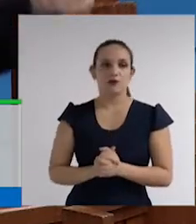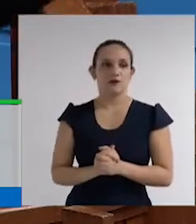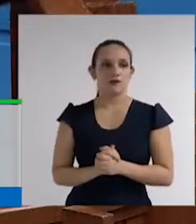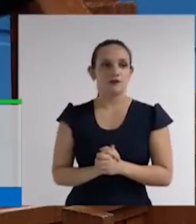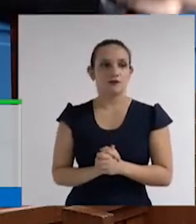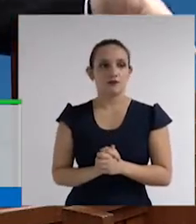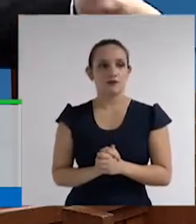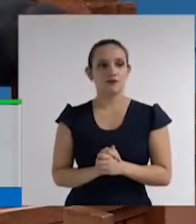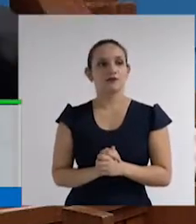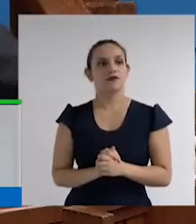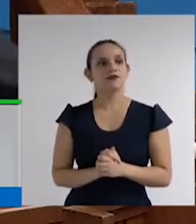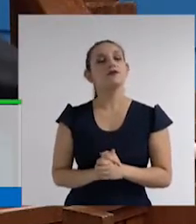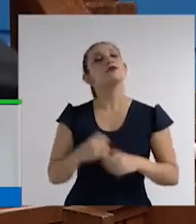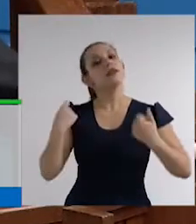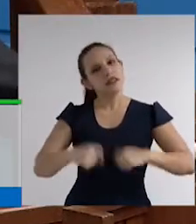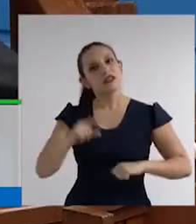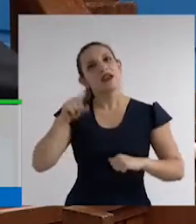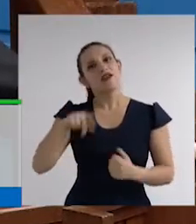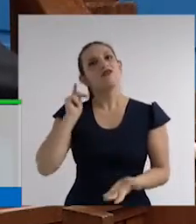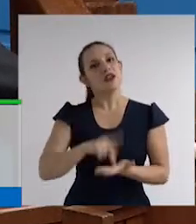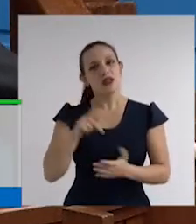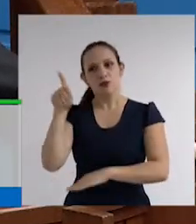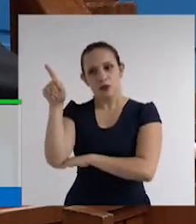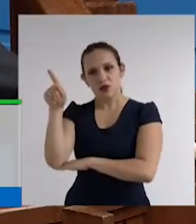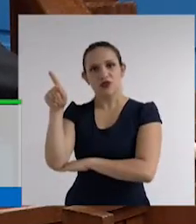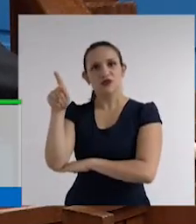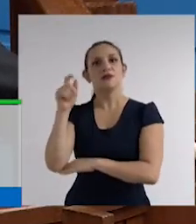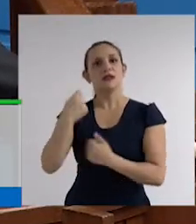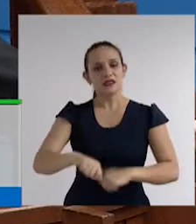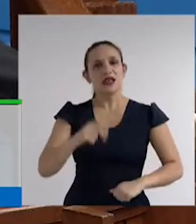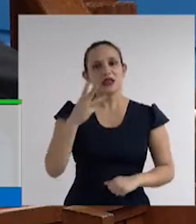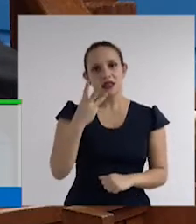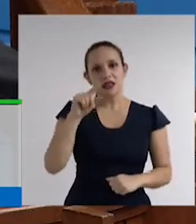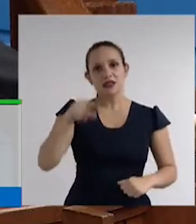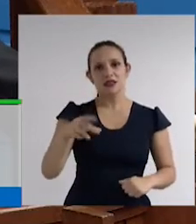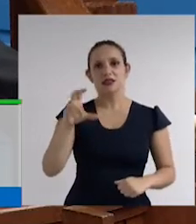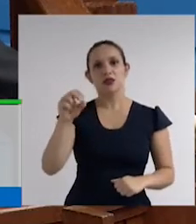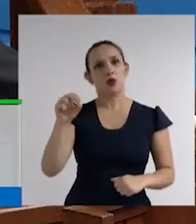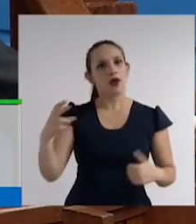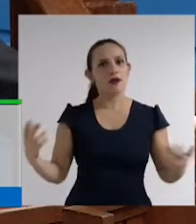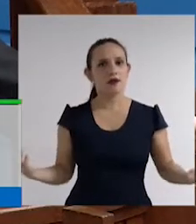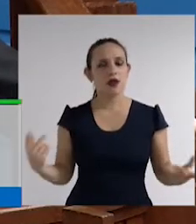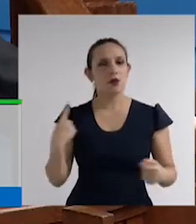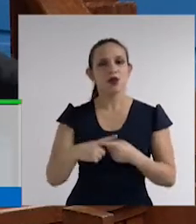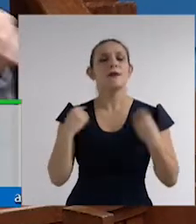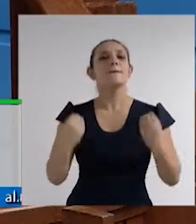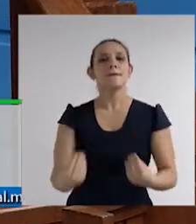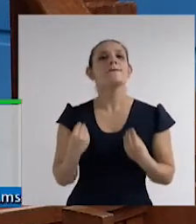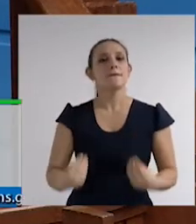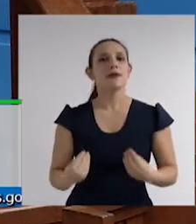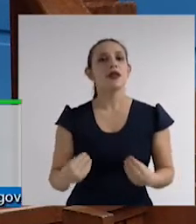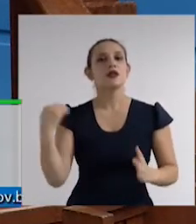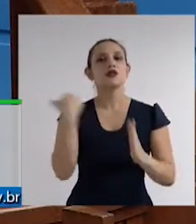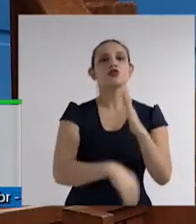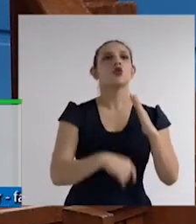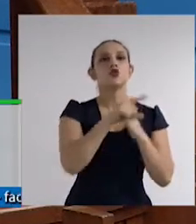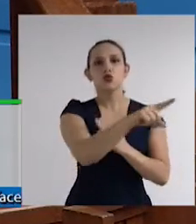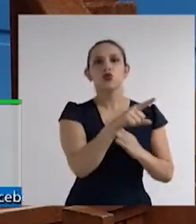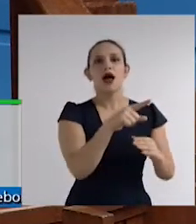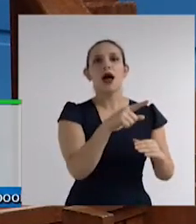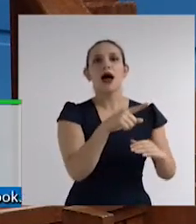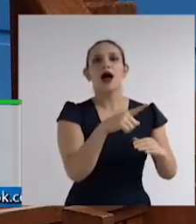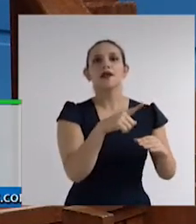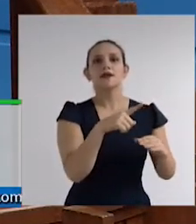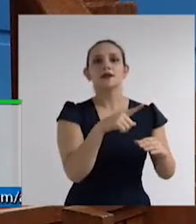baixou 50 centavos, tem que ser R$3,50 no posto. Ou então não adiantou o esforço. Mesma coisa no Estado. Não